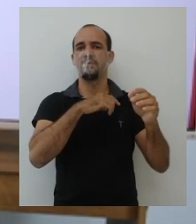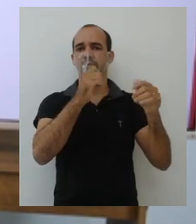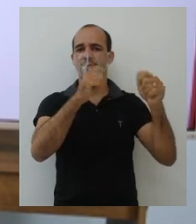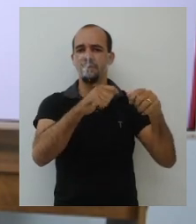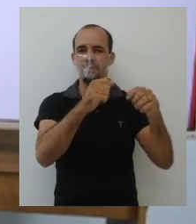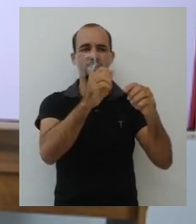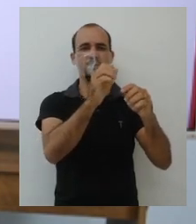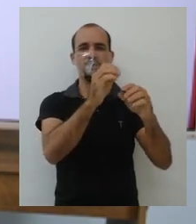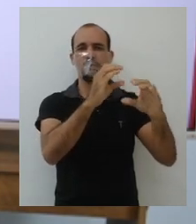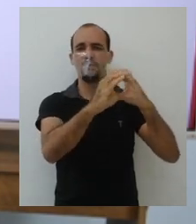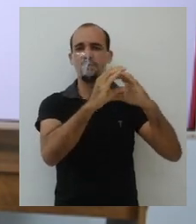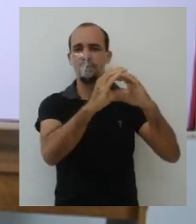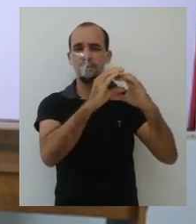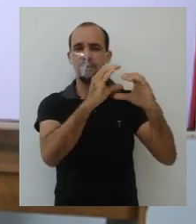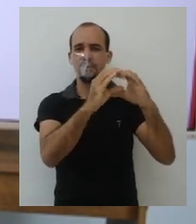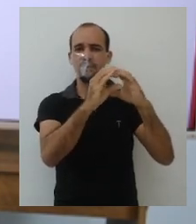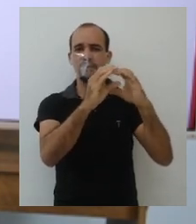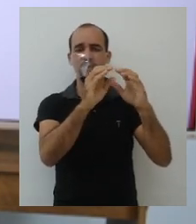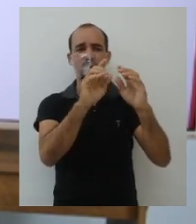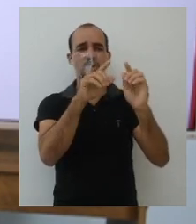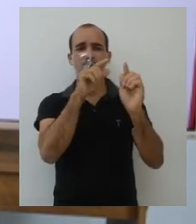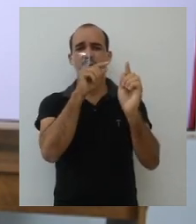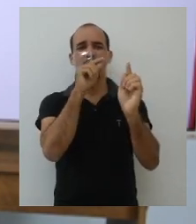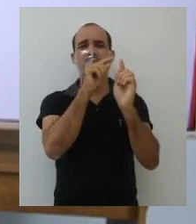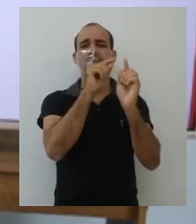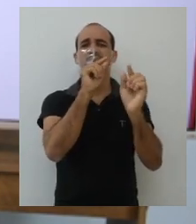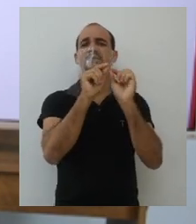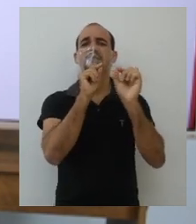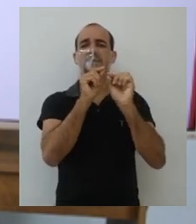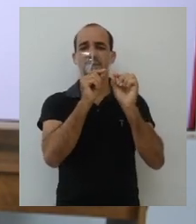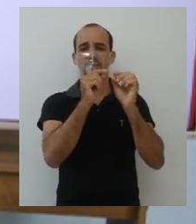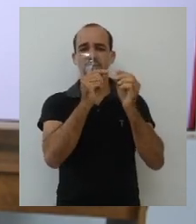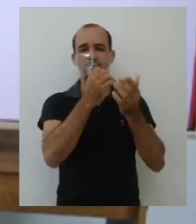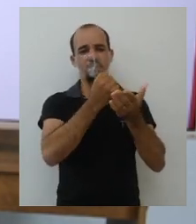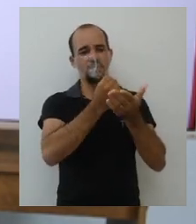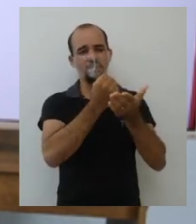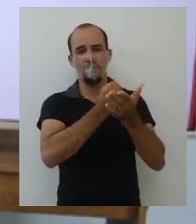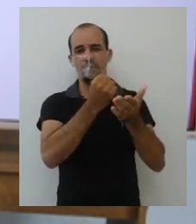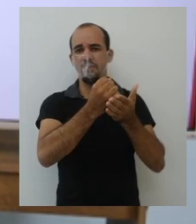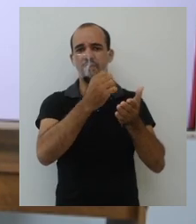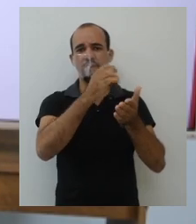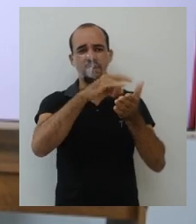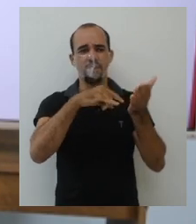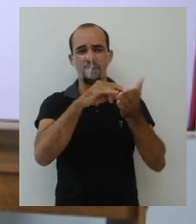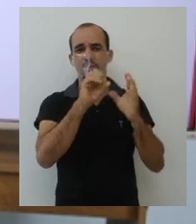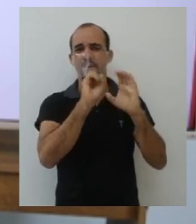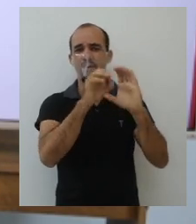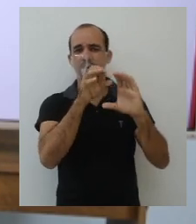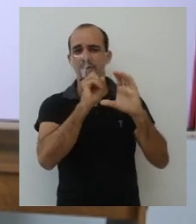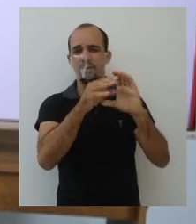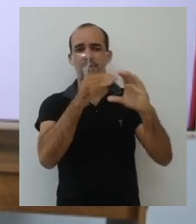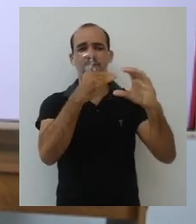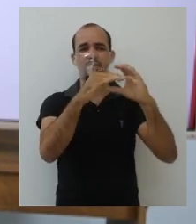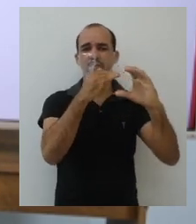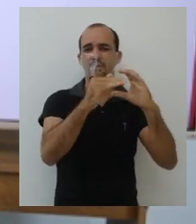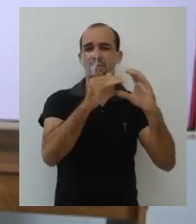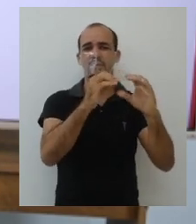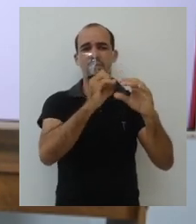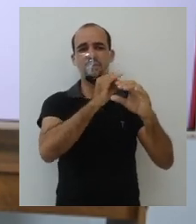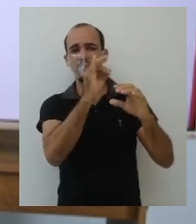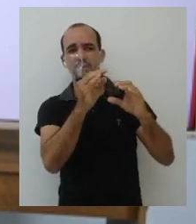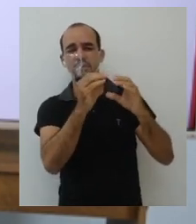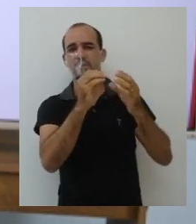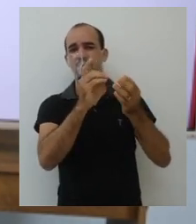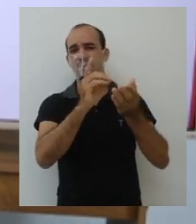coisa, e ele tem uma razão, ou seja, mandar algum documento, falar dar um oi, enviar algum